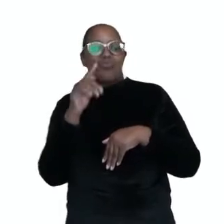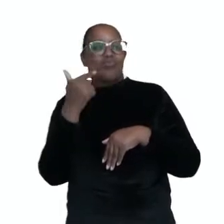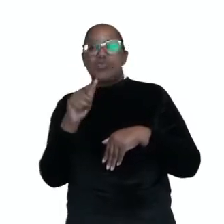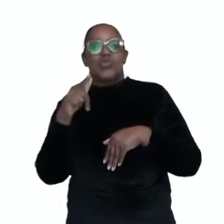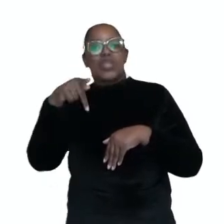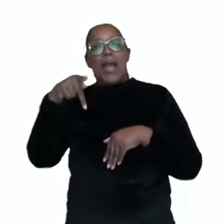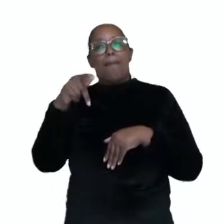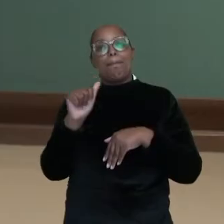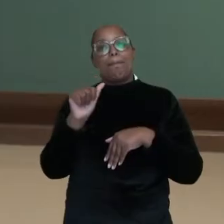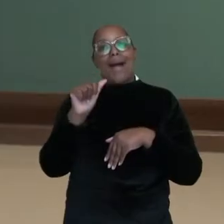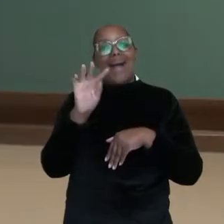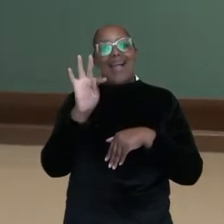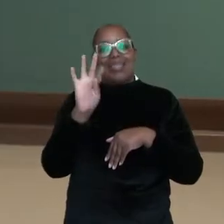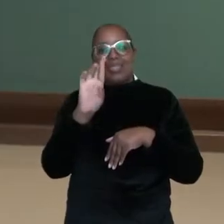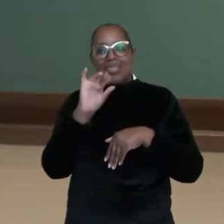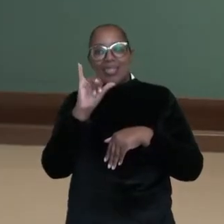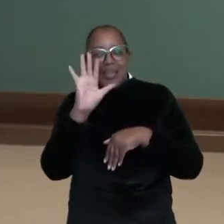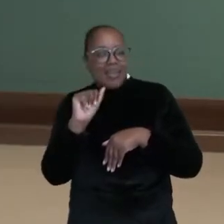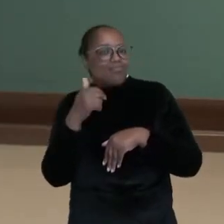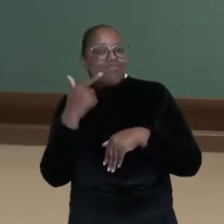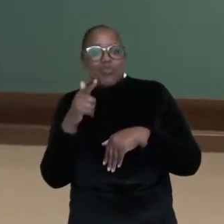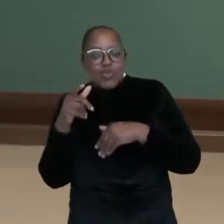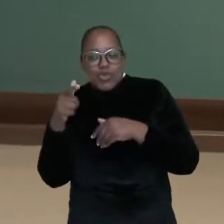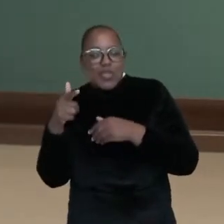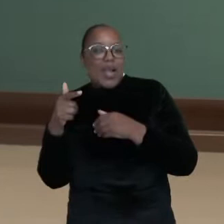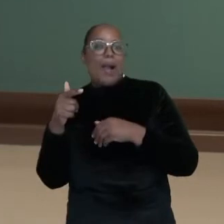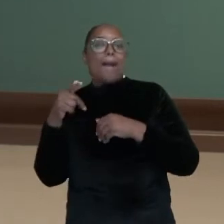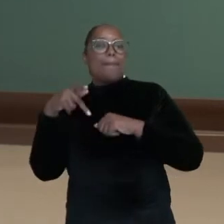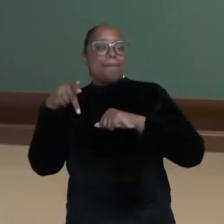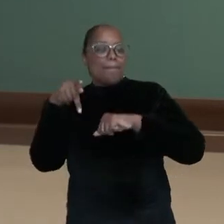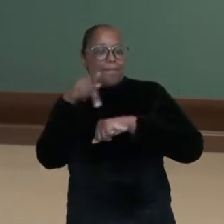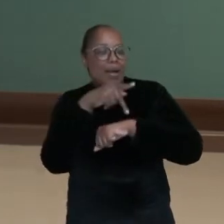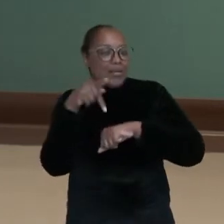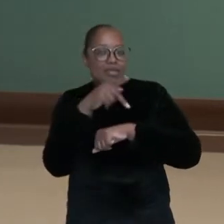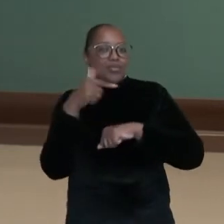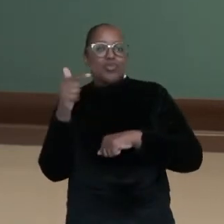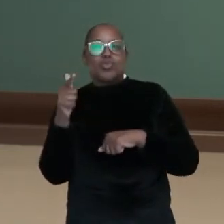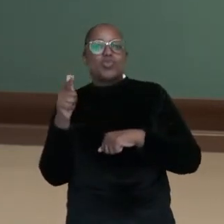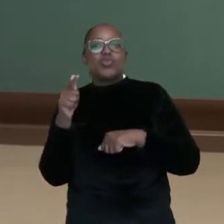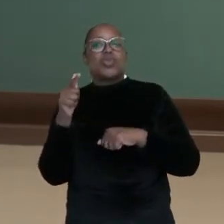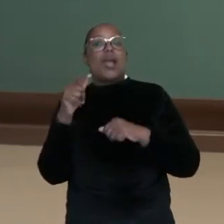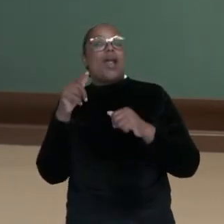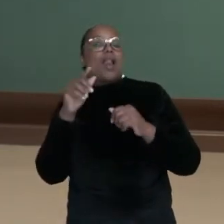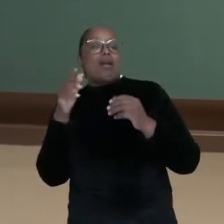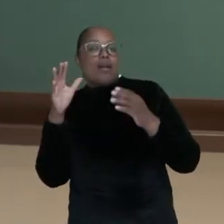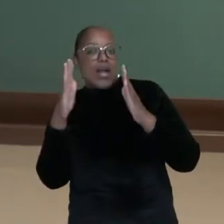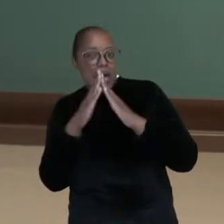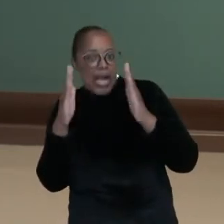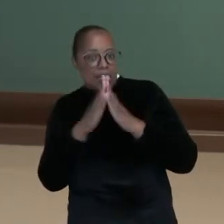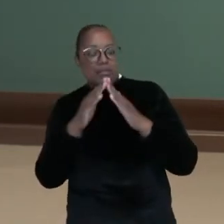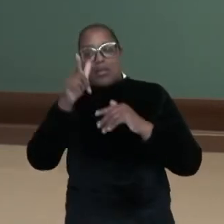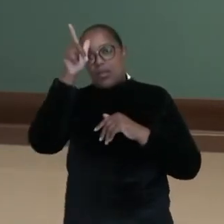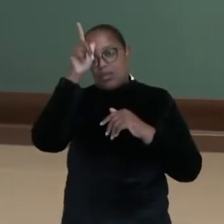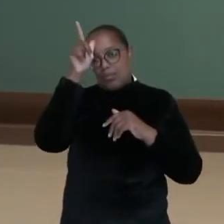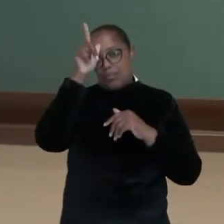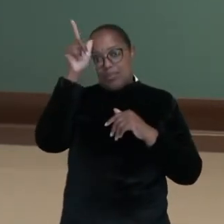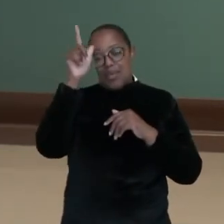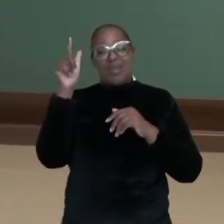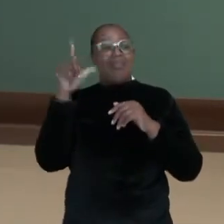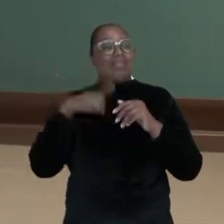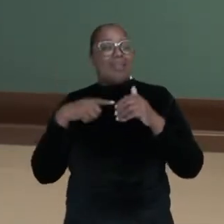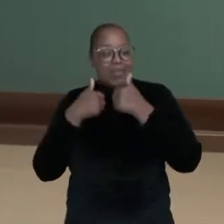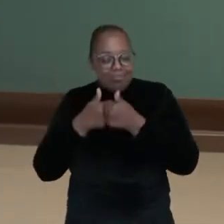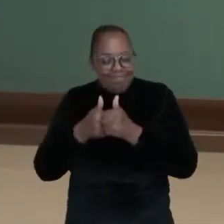pátria. E de fato, né, gente? Assim, ela morava na Alemanha, sofreu perseguição lá, foi para a França, foi presa por lá,